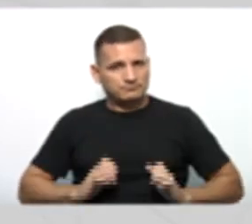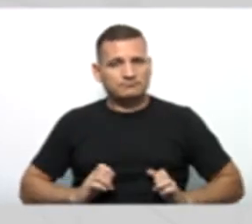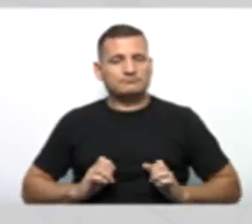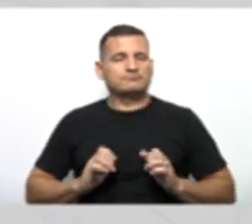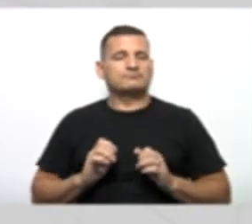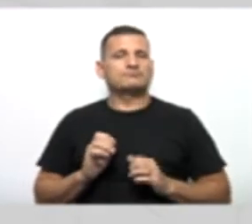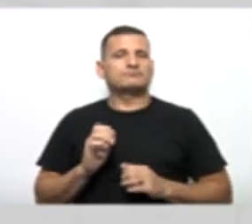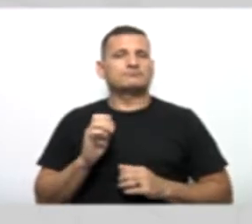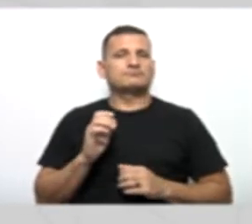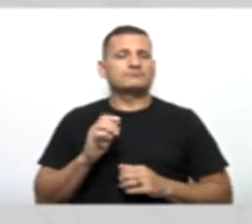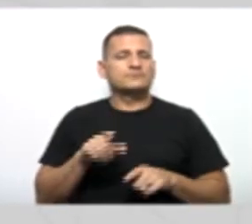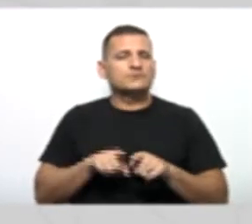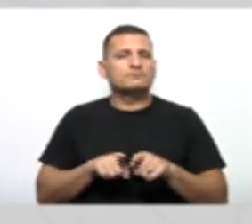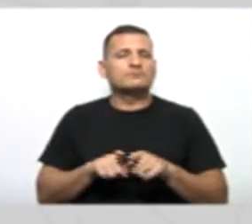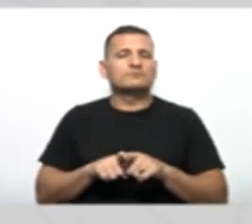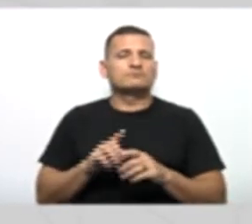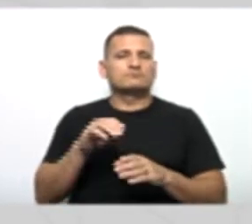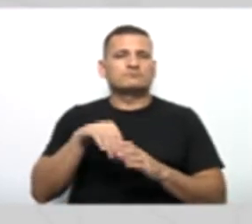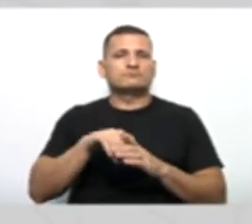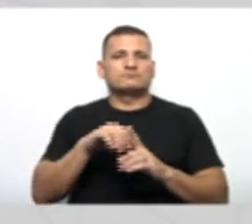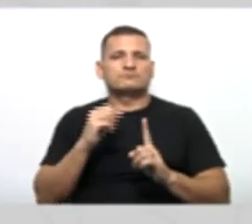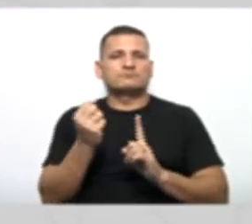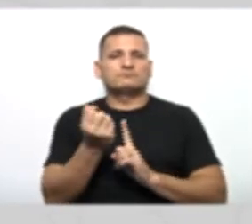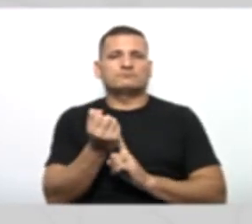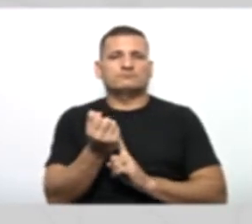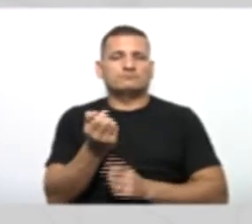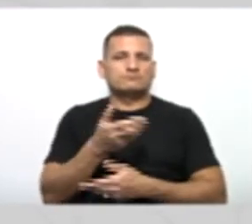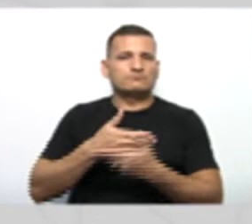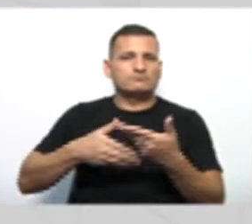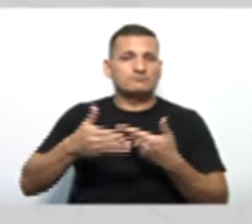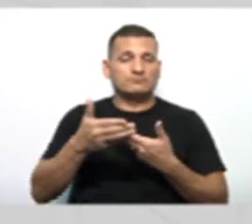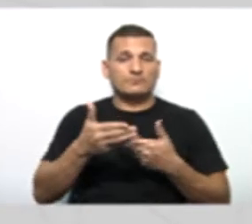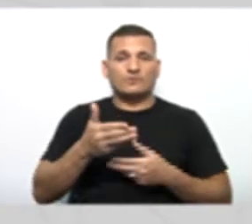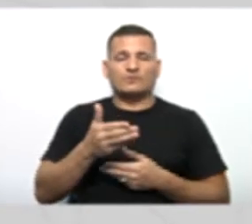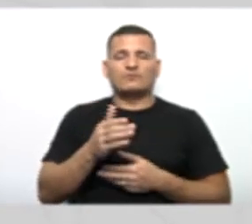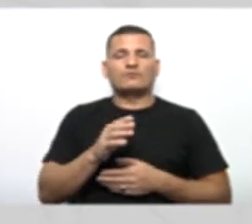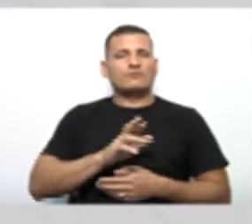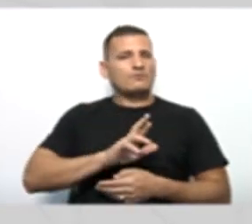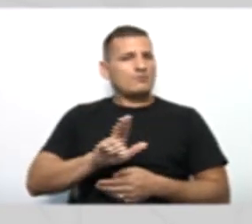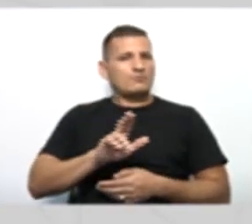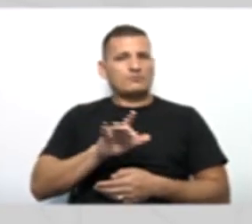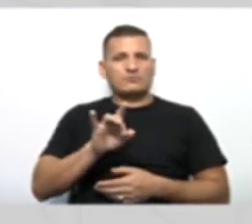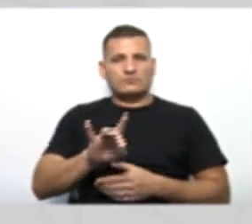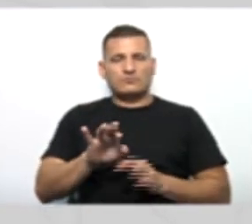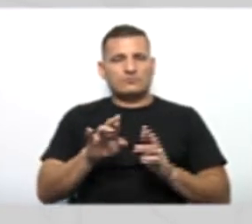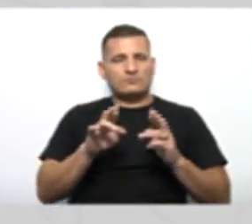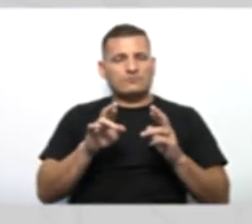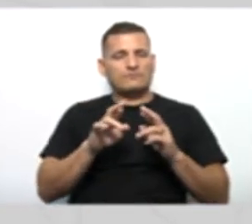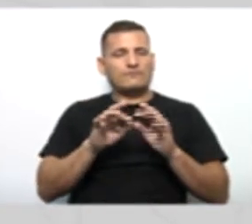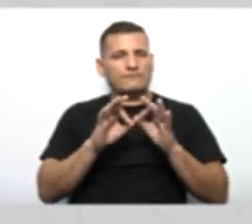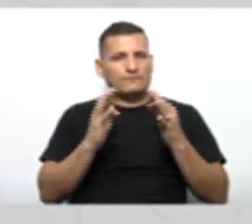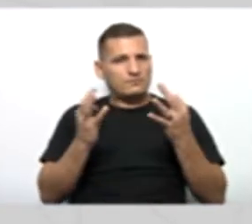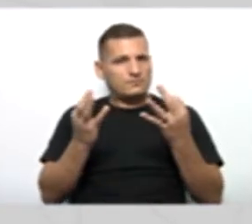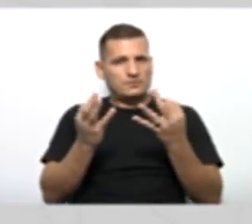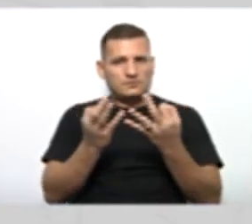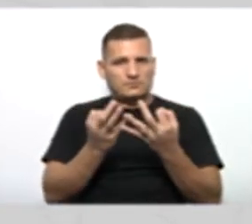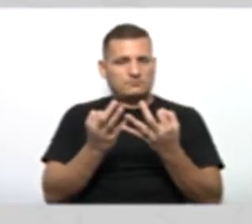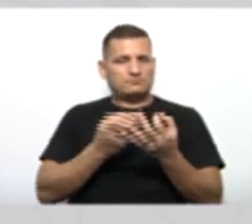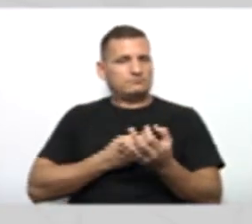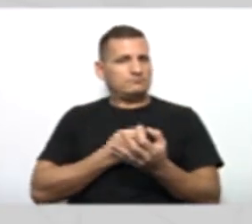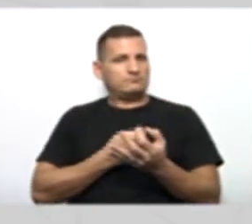na nossa convivência em sociedade e não é somente a família que faz parte da vida em sociedade